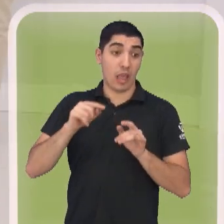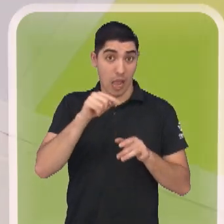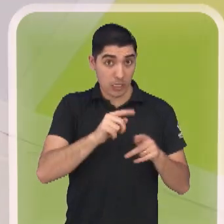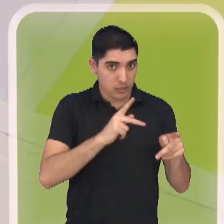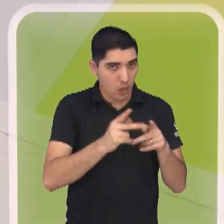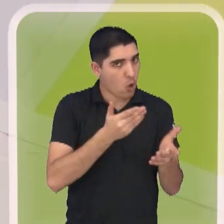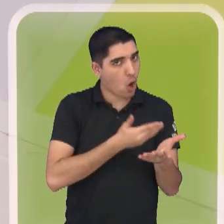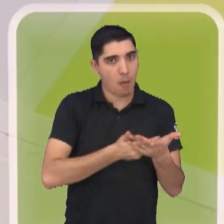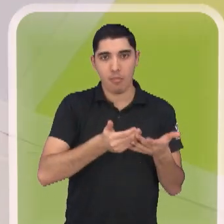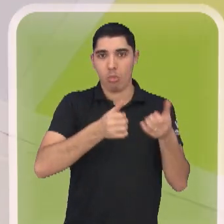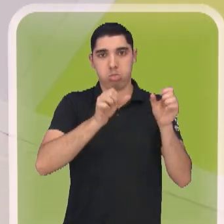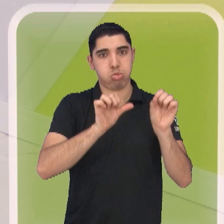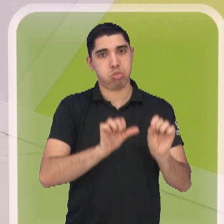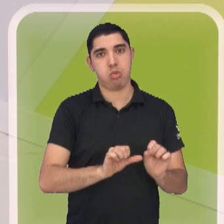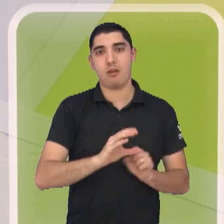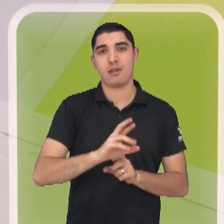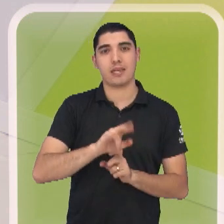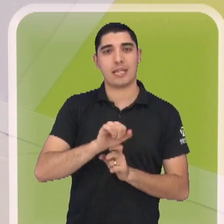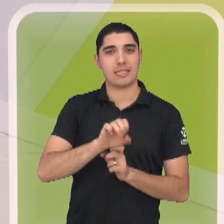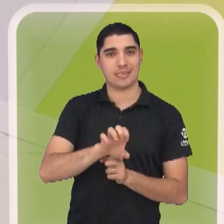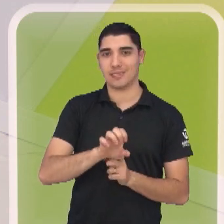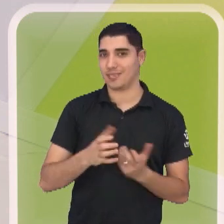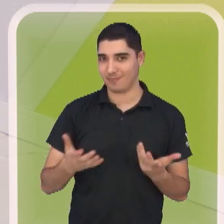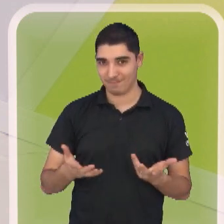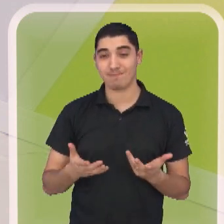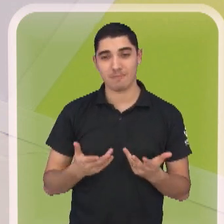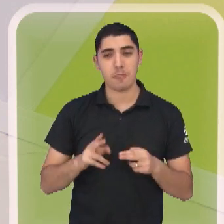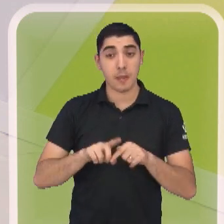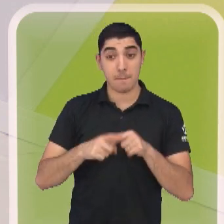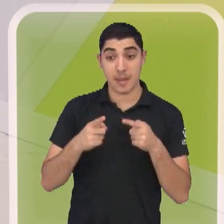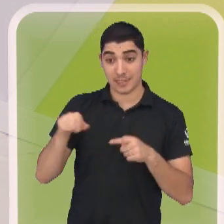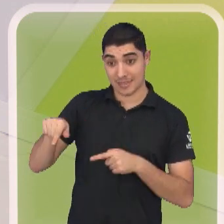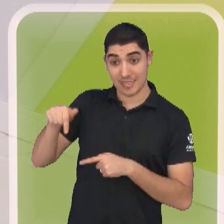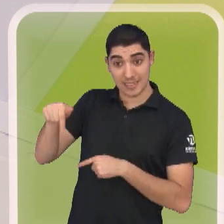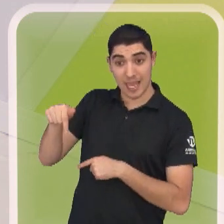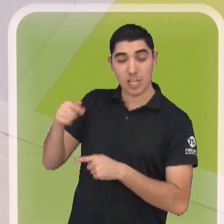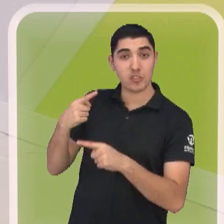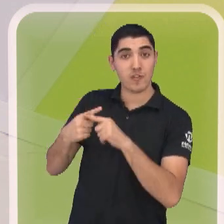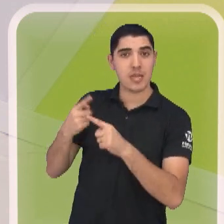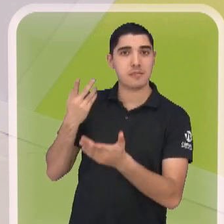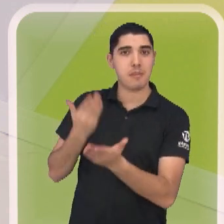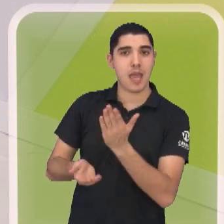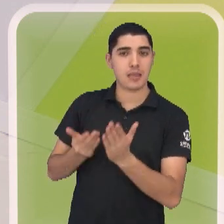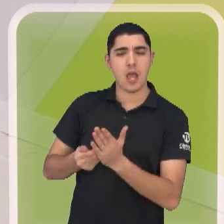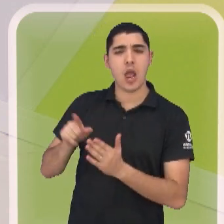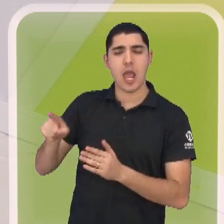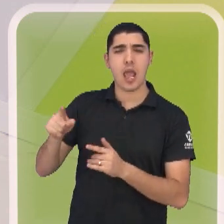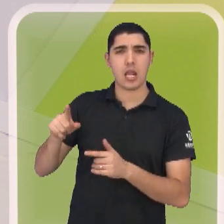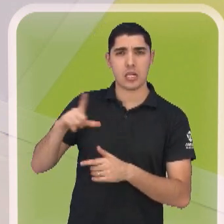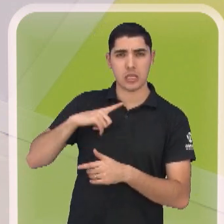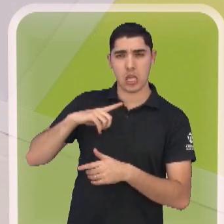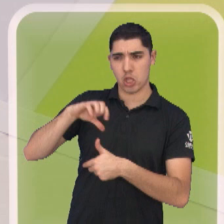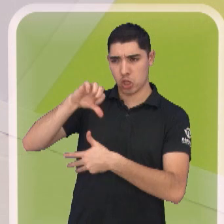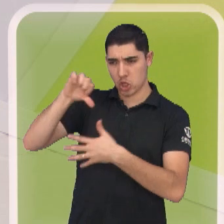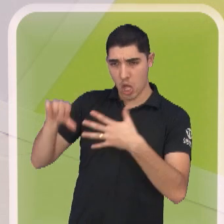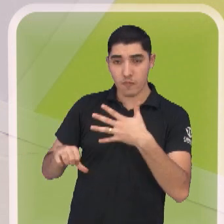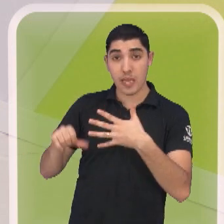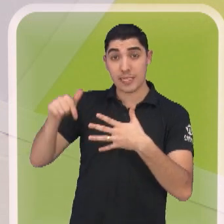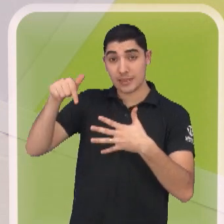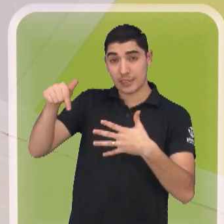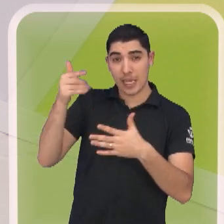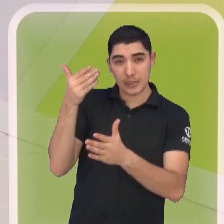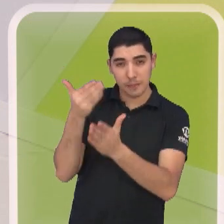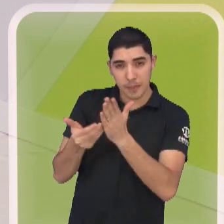aspas no São José mas em princípio vem de sete derrotas consecutivas a única Vitória deles em nove eles têm sete derrotas